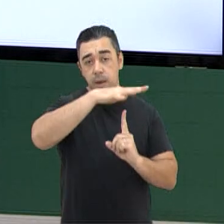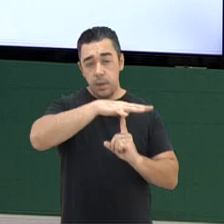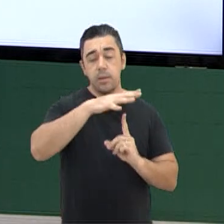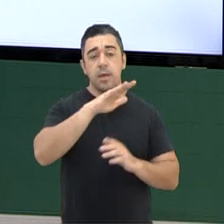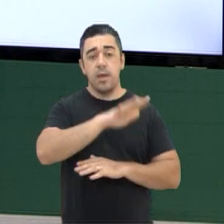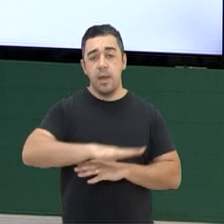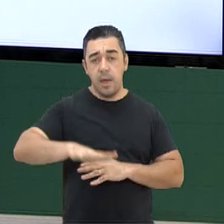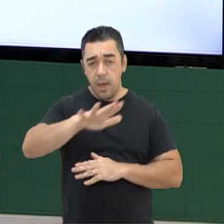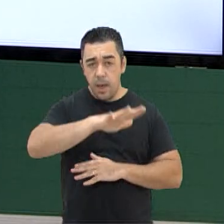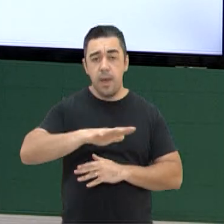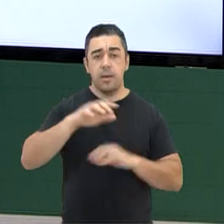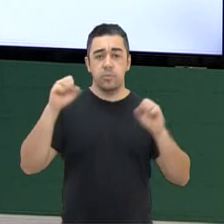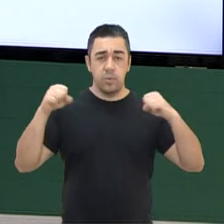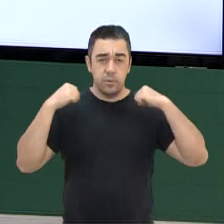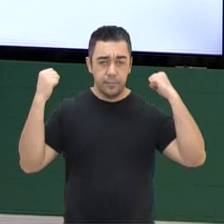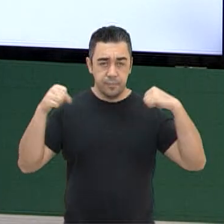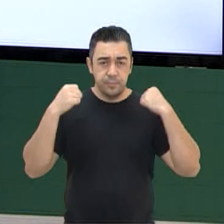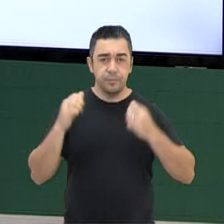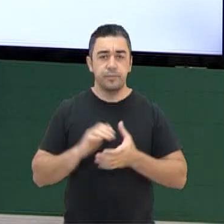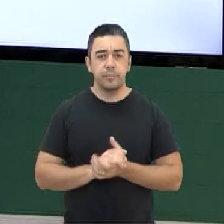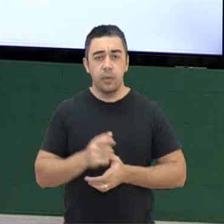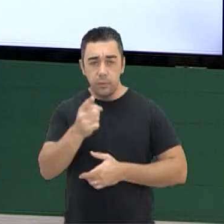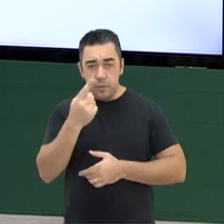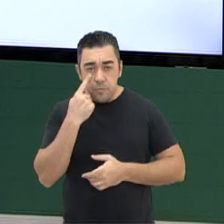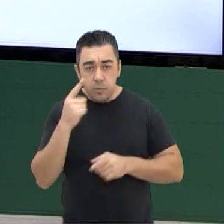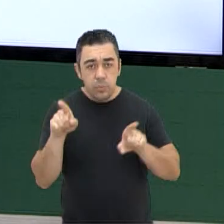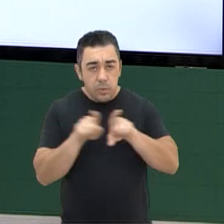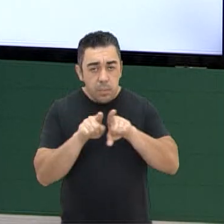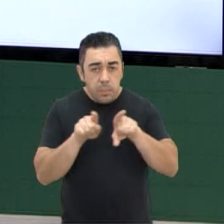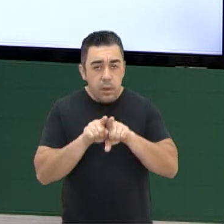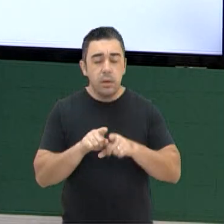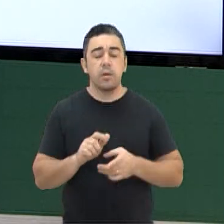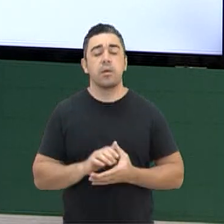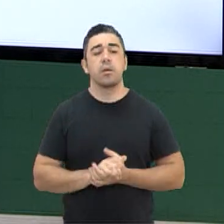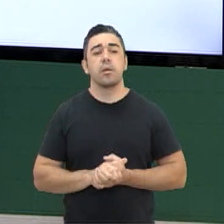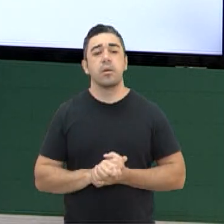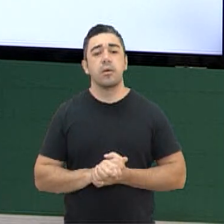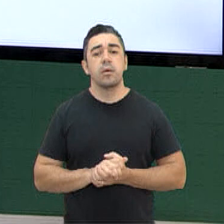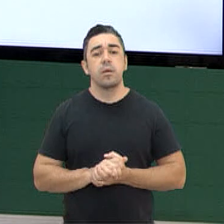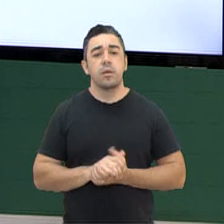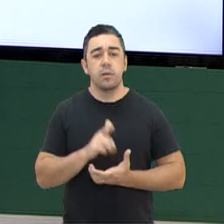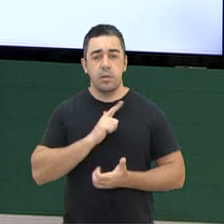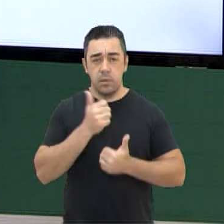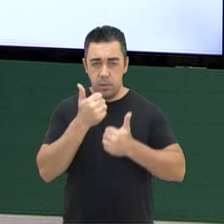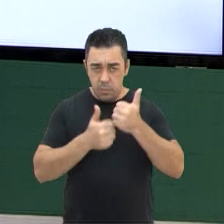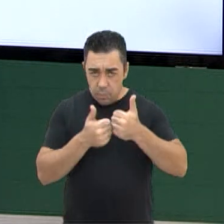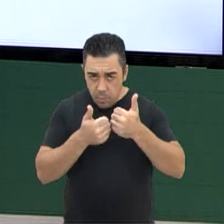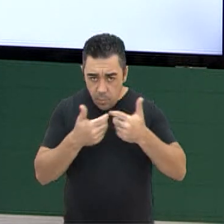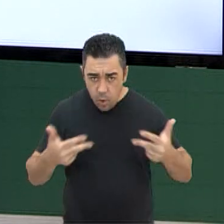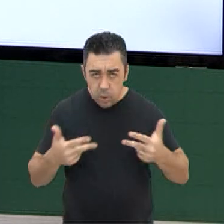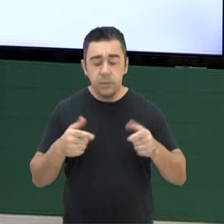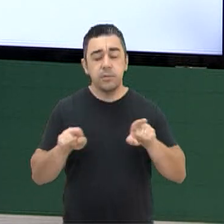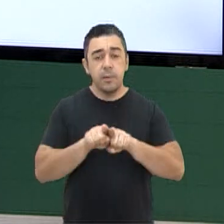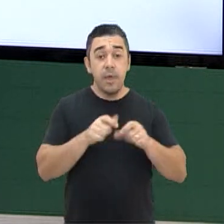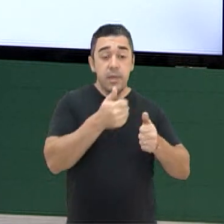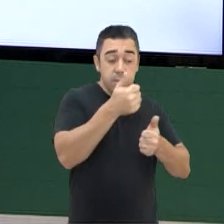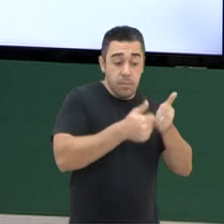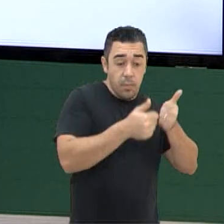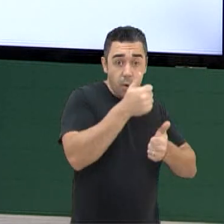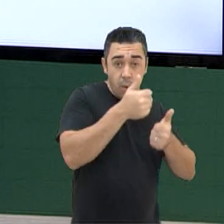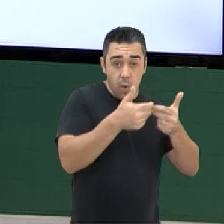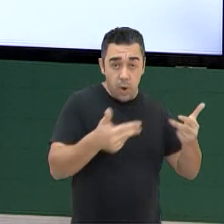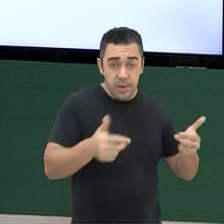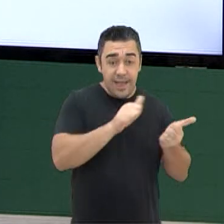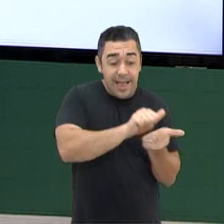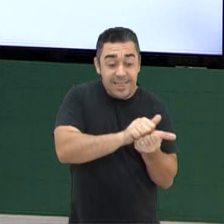área de educação física. Vocês viram também o esporte e o esporte adaptado. Então,